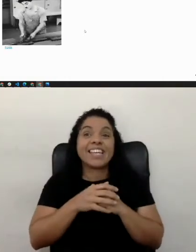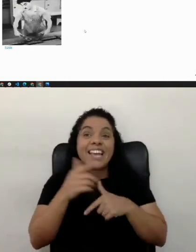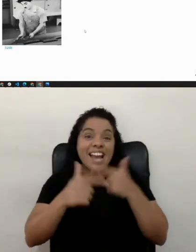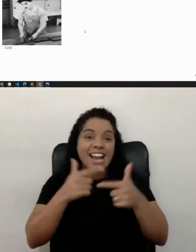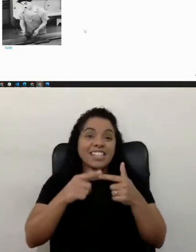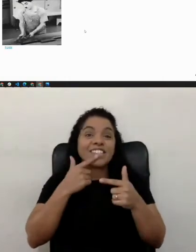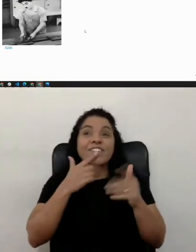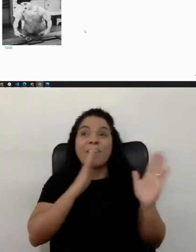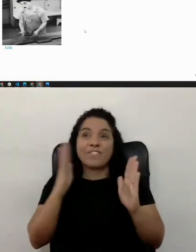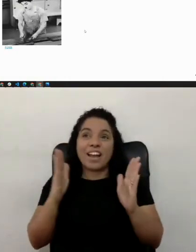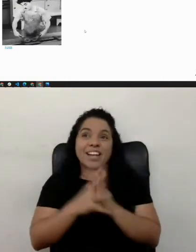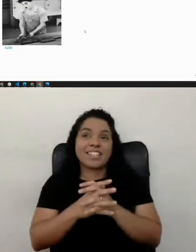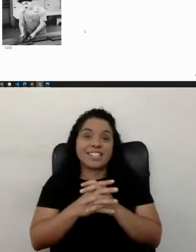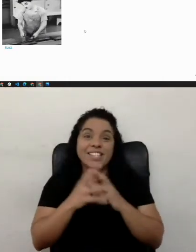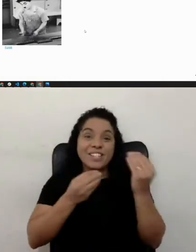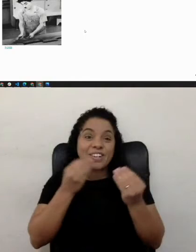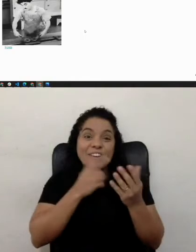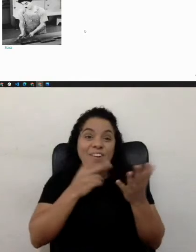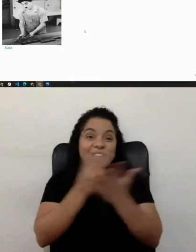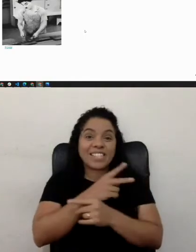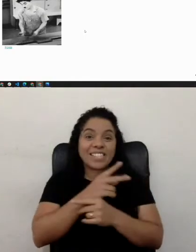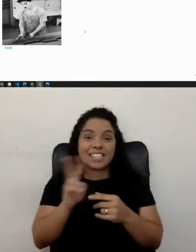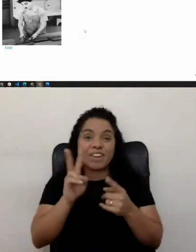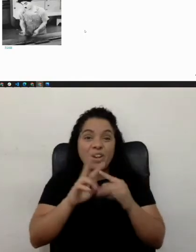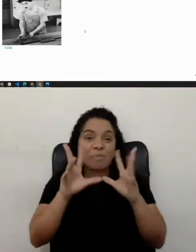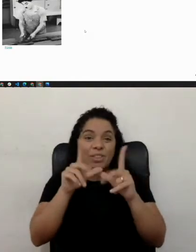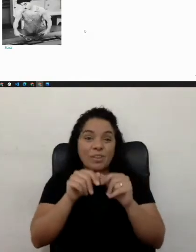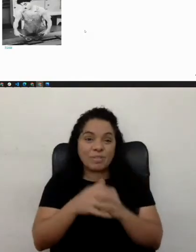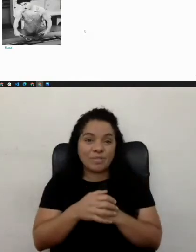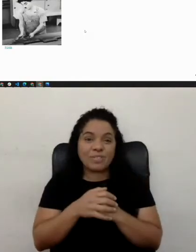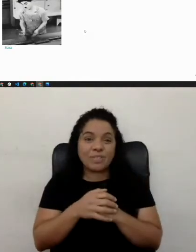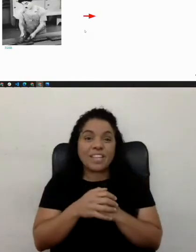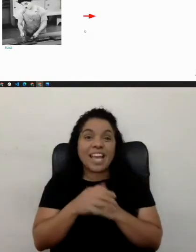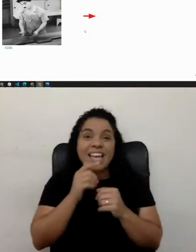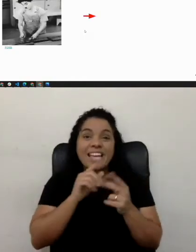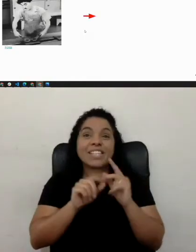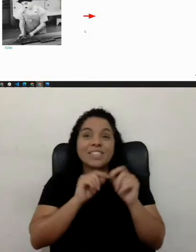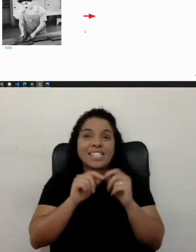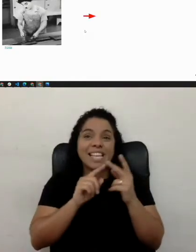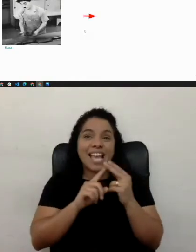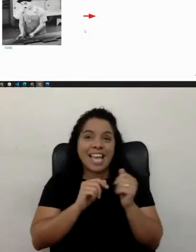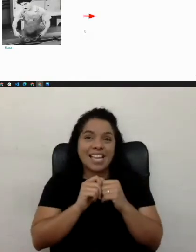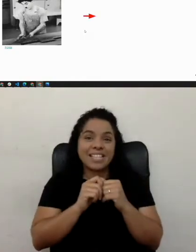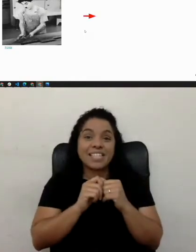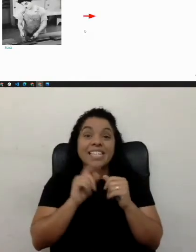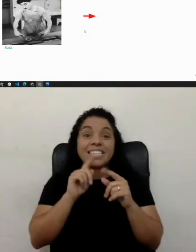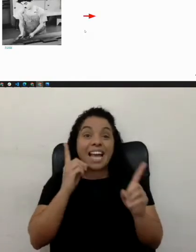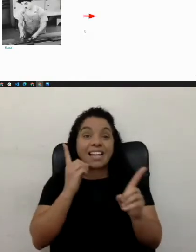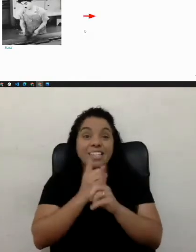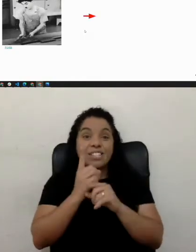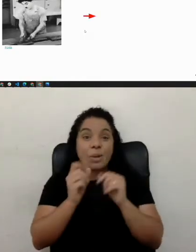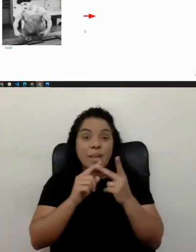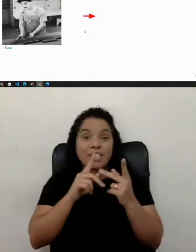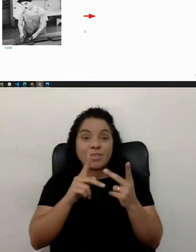agir, né, em que fase, como é que ele traz esse valor para todo mundo, né? Então, assim, dentro da descoberta do